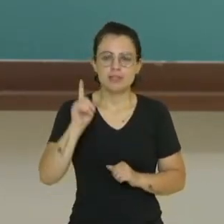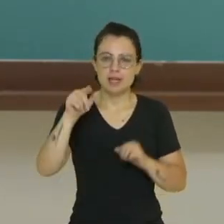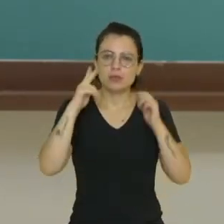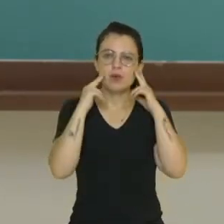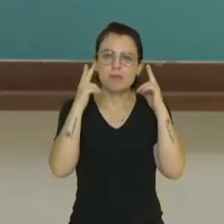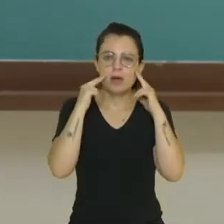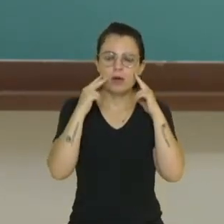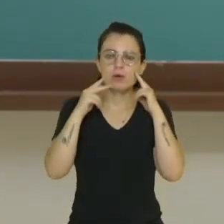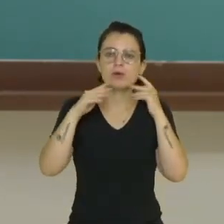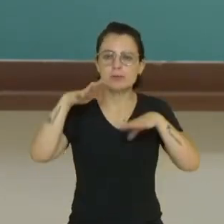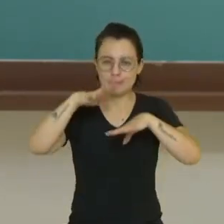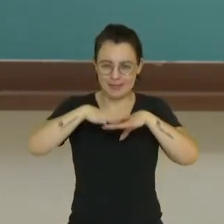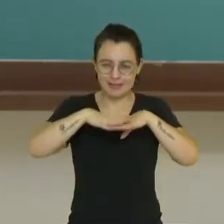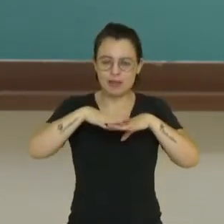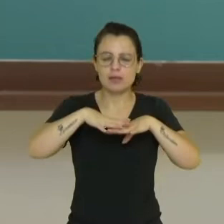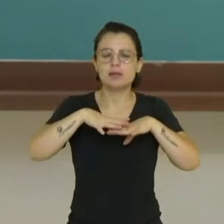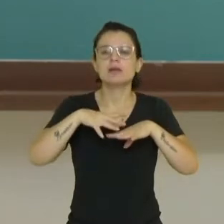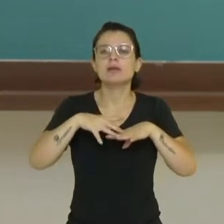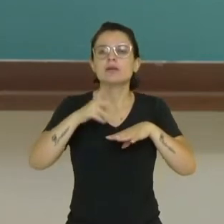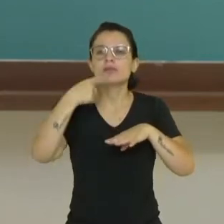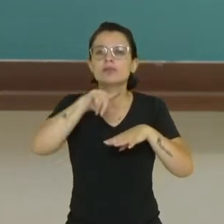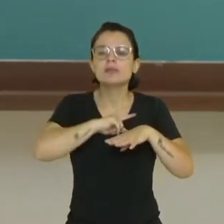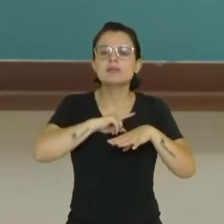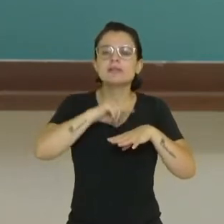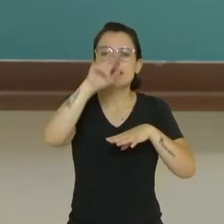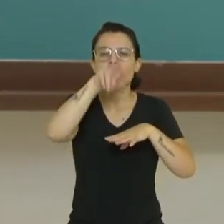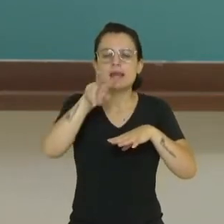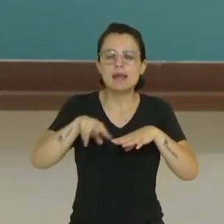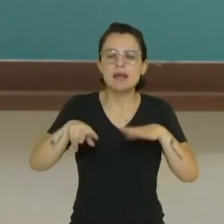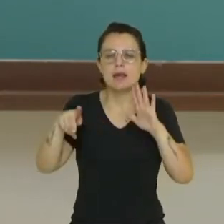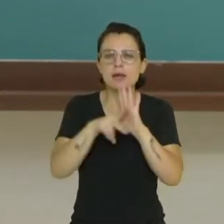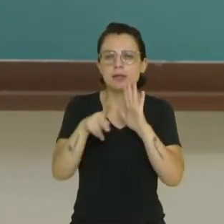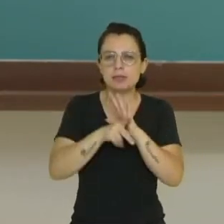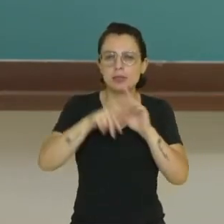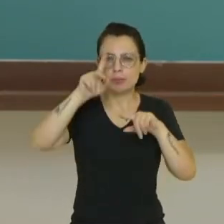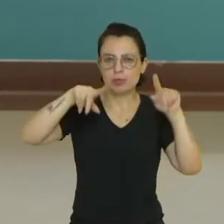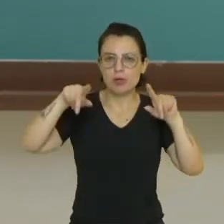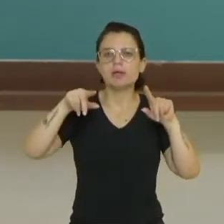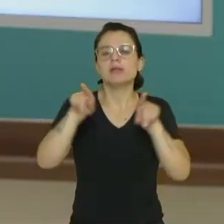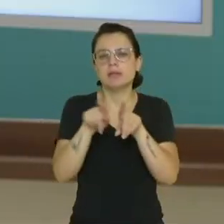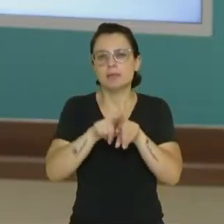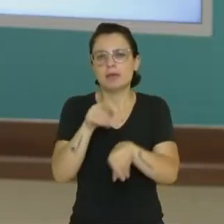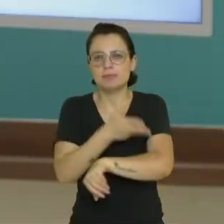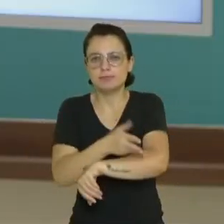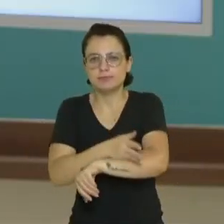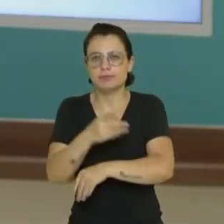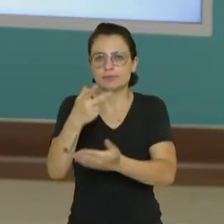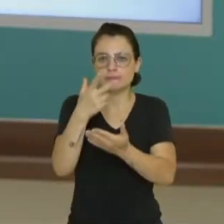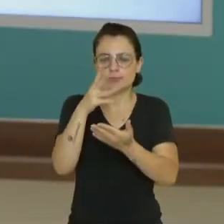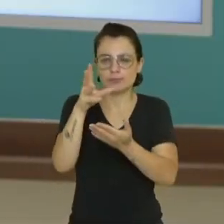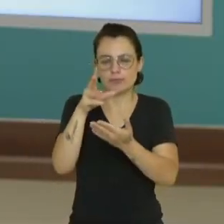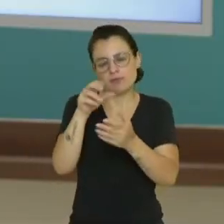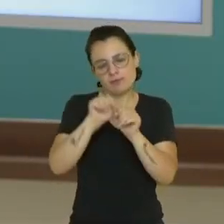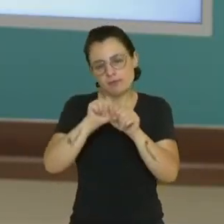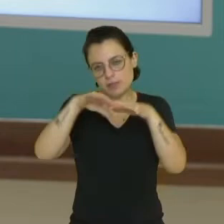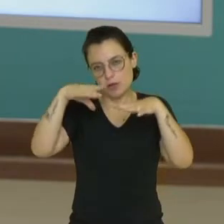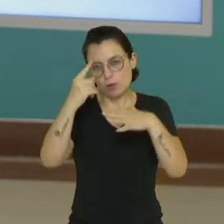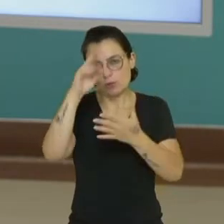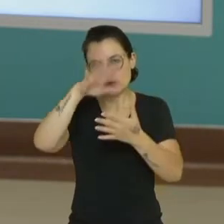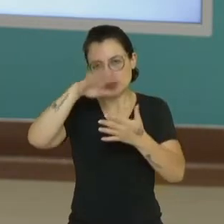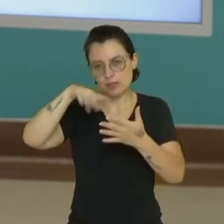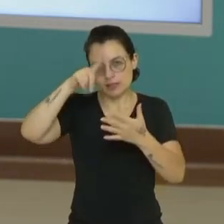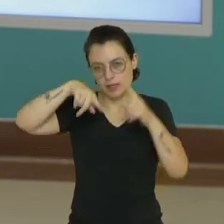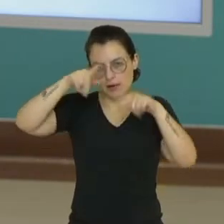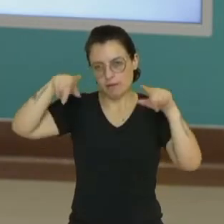matemática vocês fazerem a leitura de gráficos ou a produção de um gráfico. E em ciências não é diferente, porque